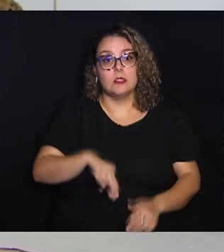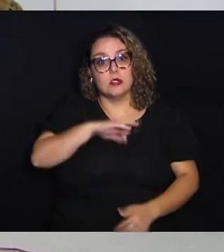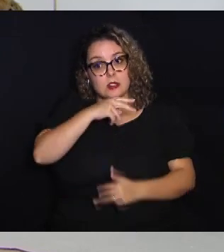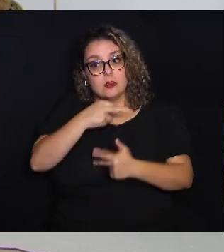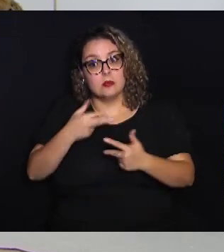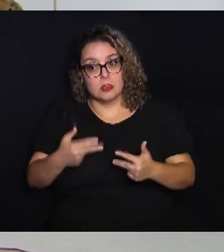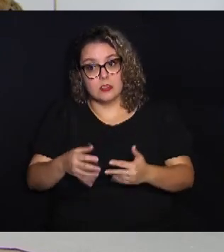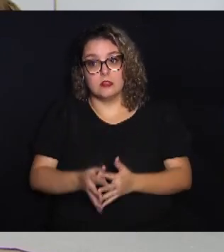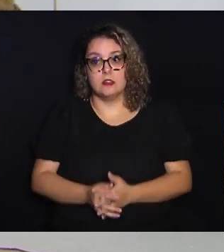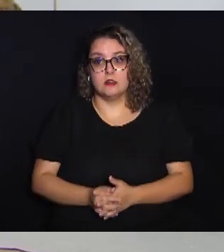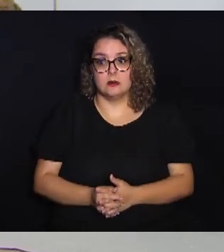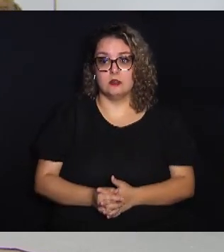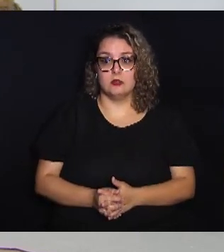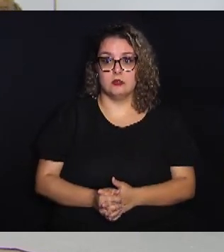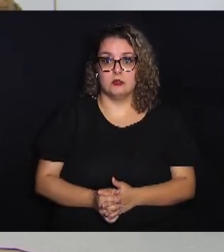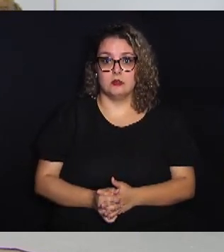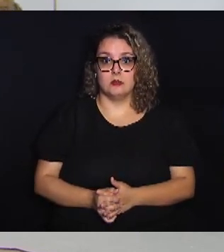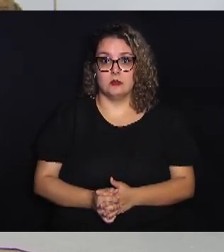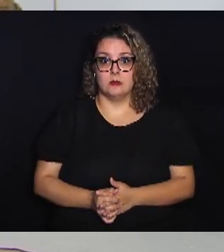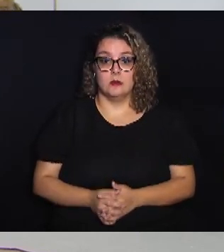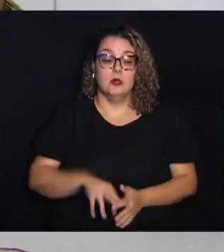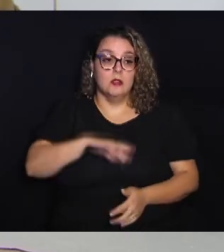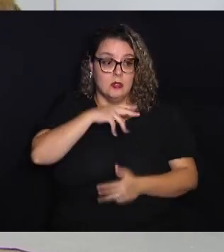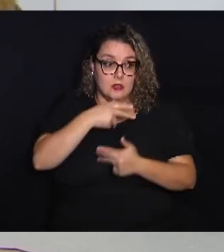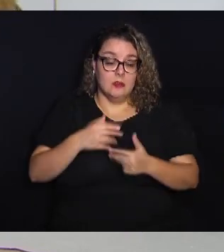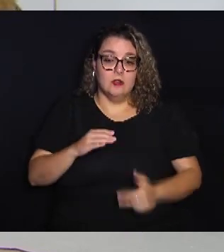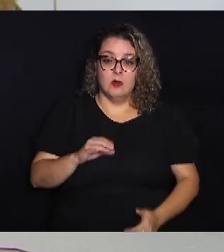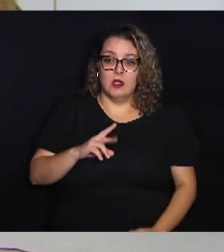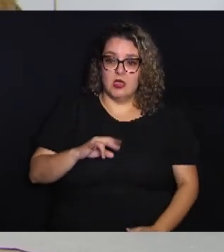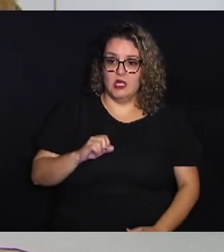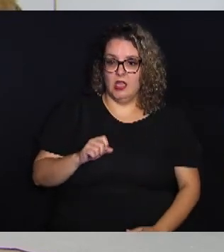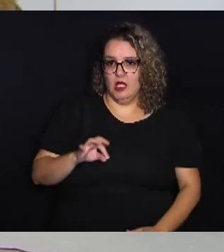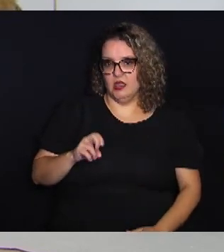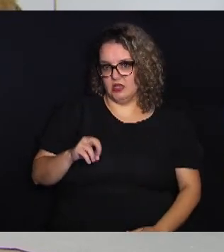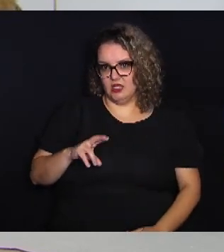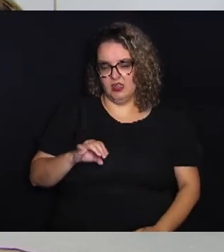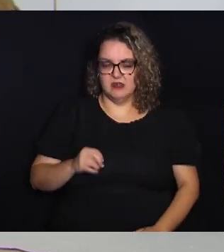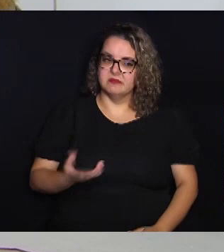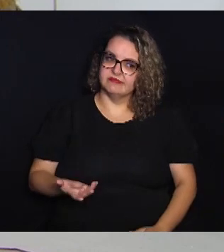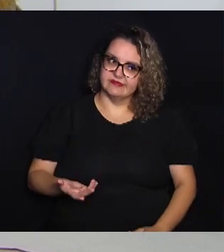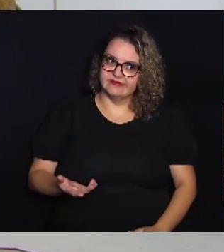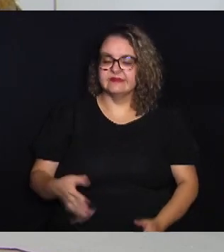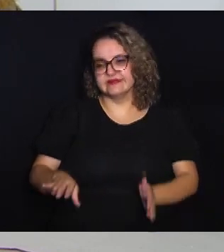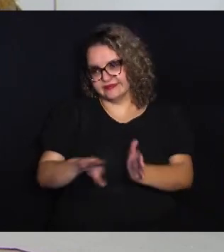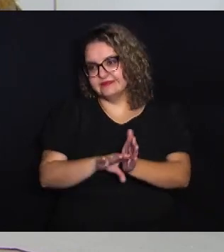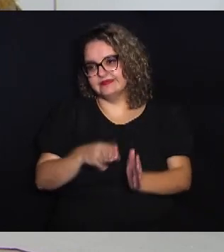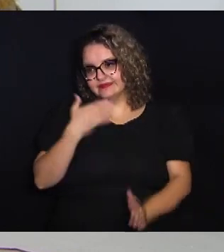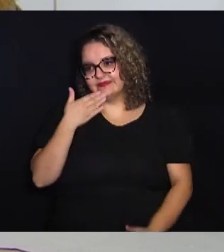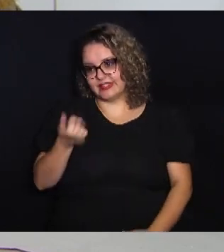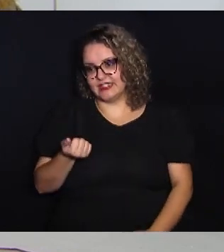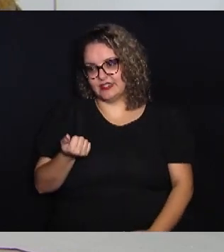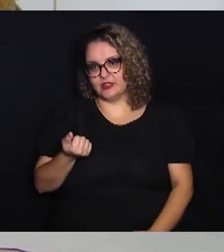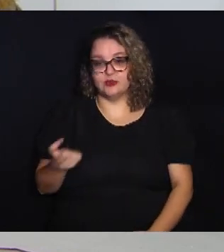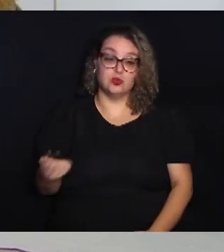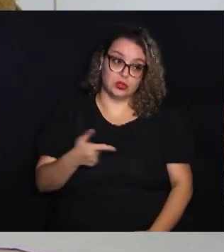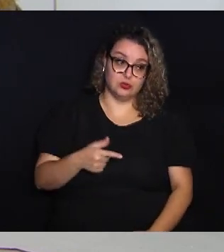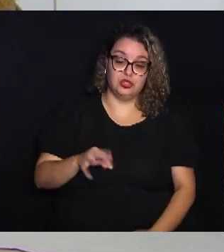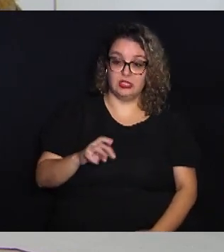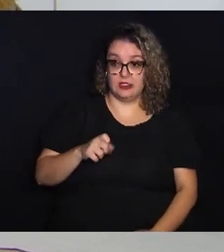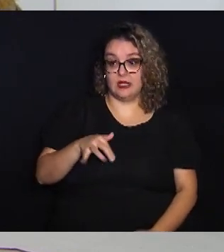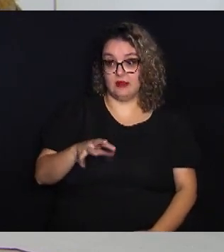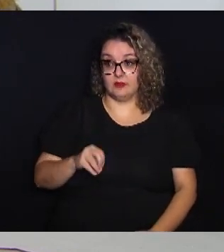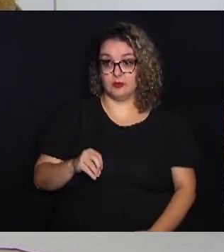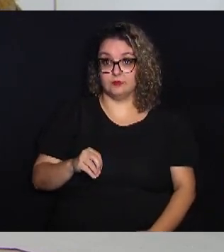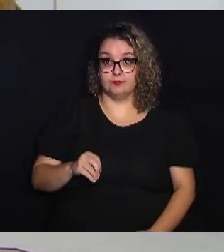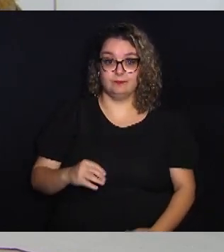respaldo legalizado desse animal e os animais do criatório, eles vêm com uma saúde 1000 vezes melhor do que o